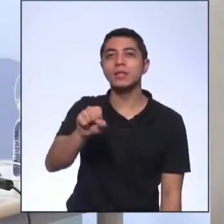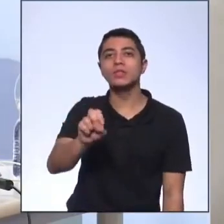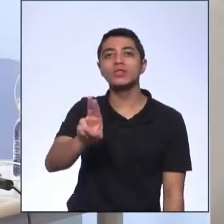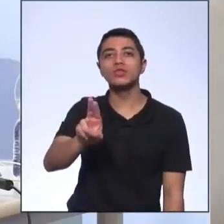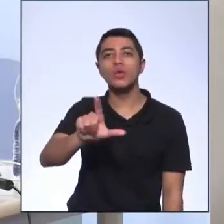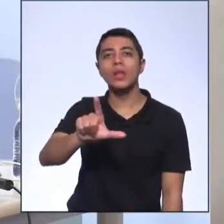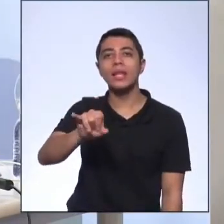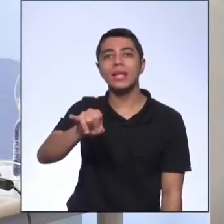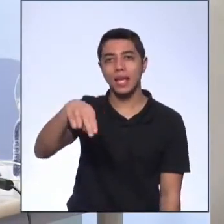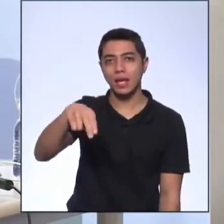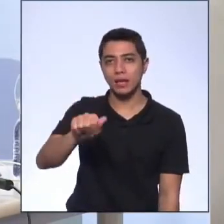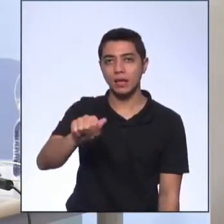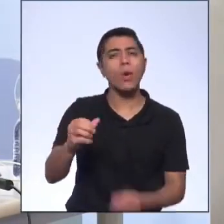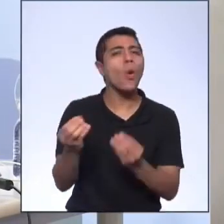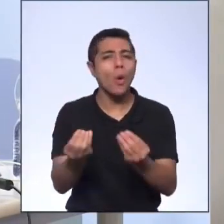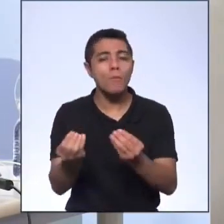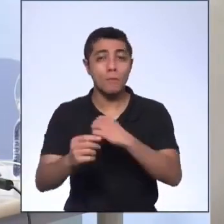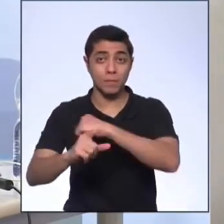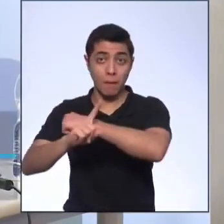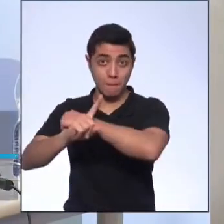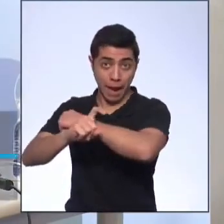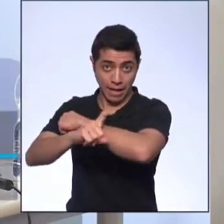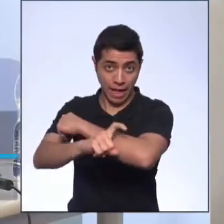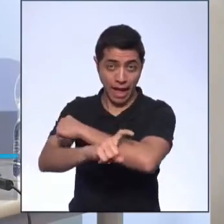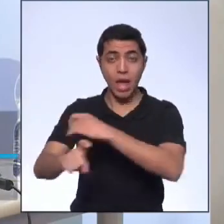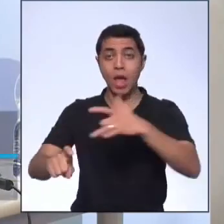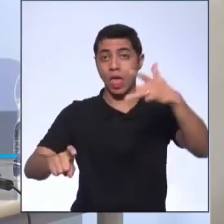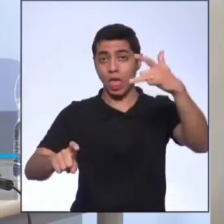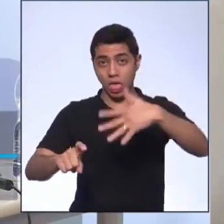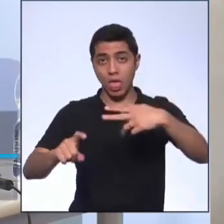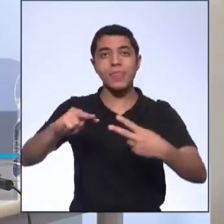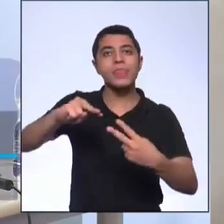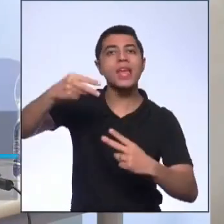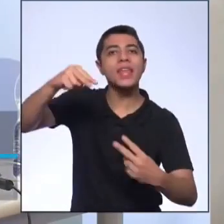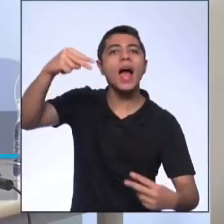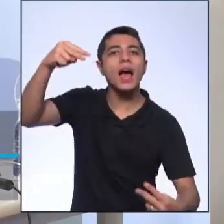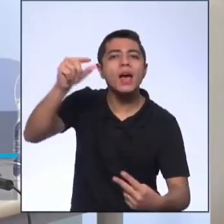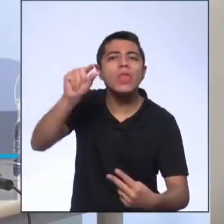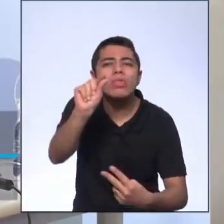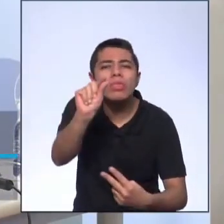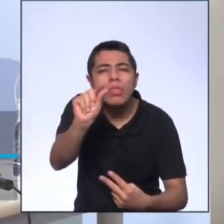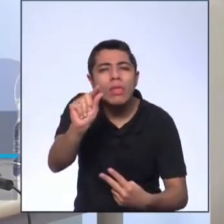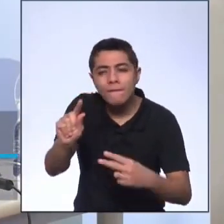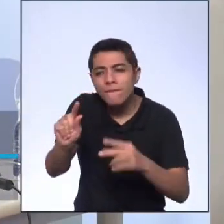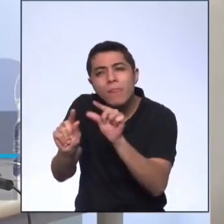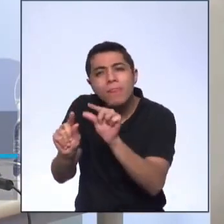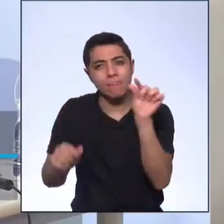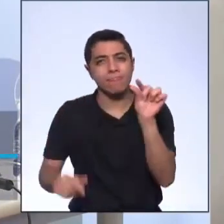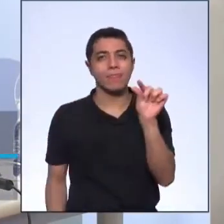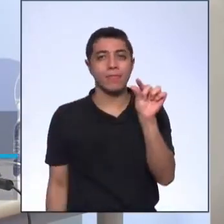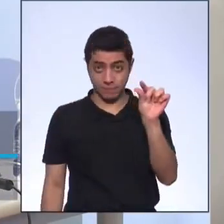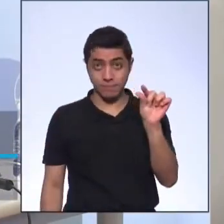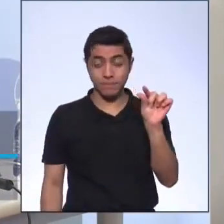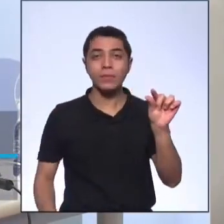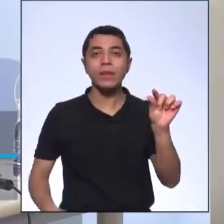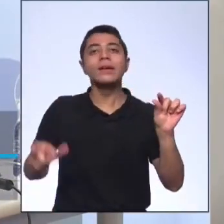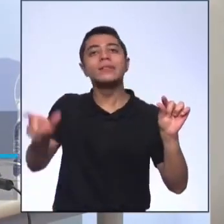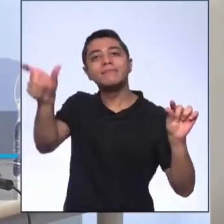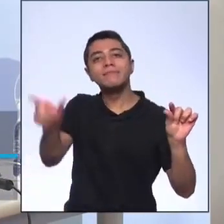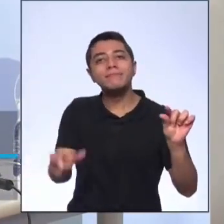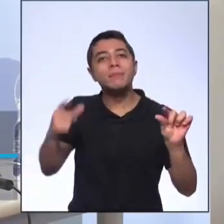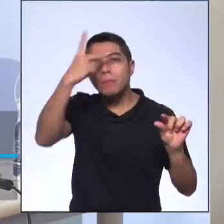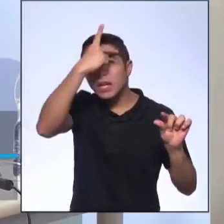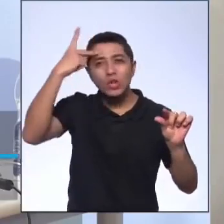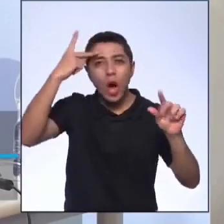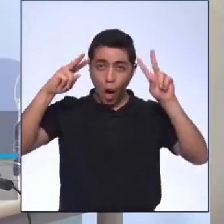pega lá o DNA de uma bactéria e aí a gente tira um pedacinho de um DNA humano, né, do gene ali